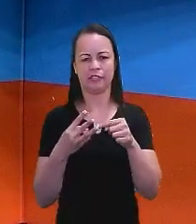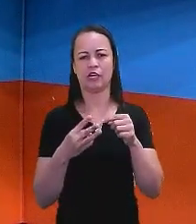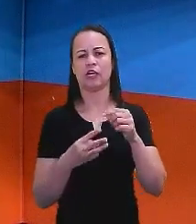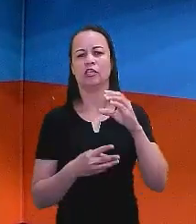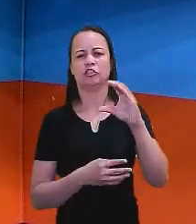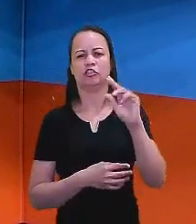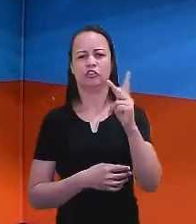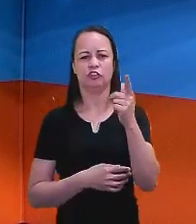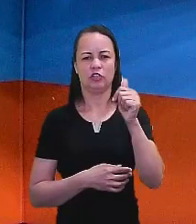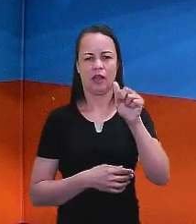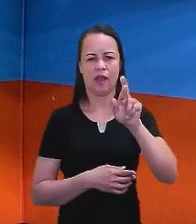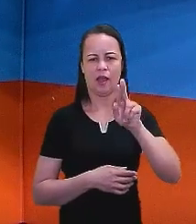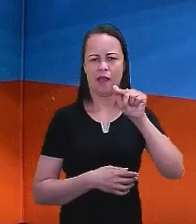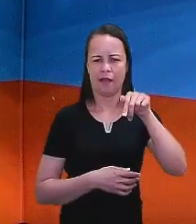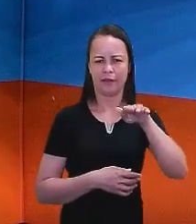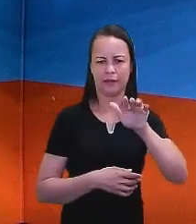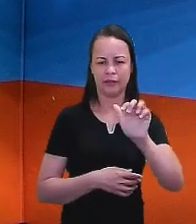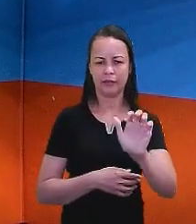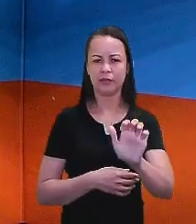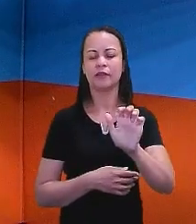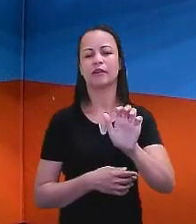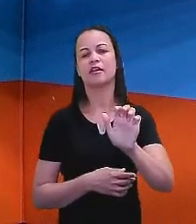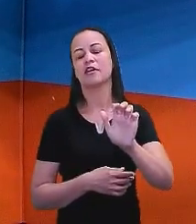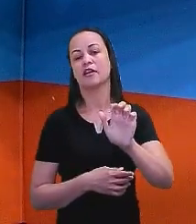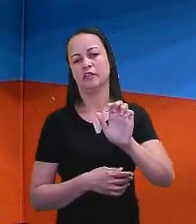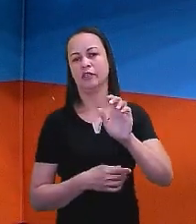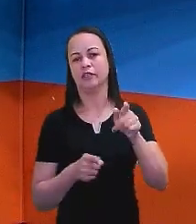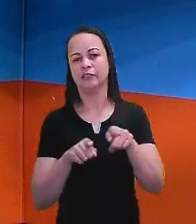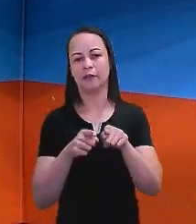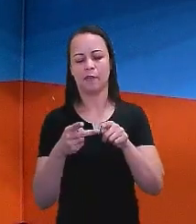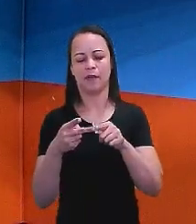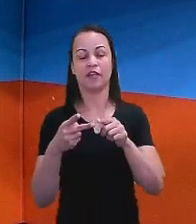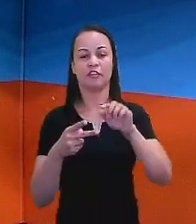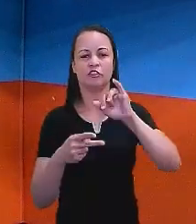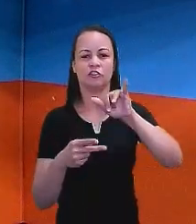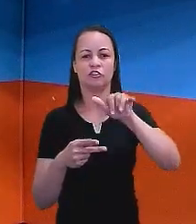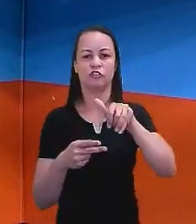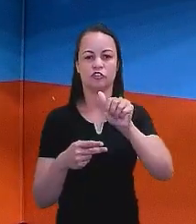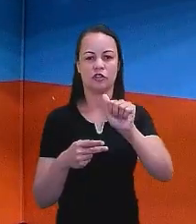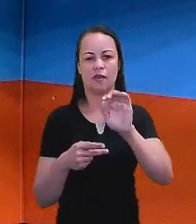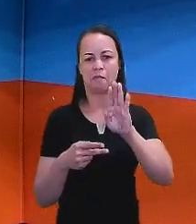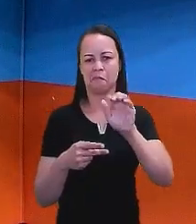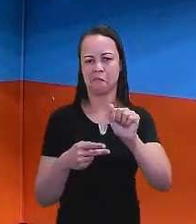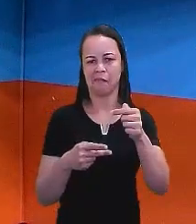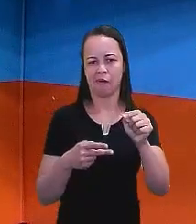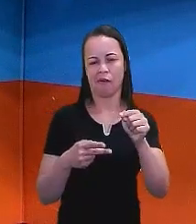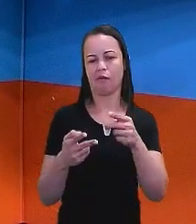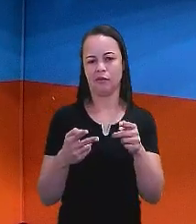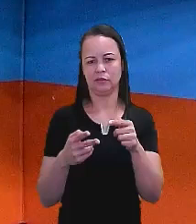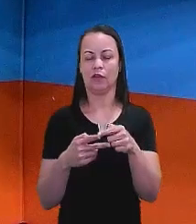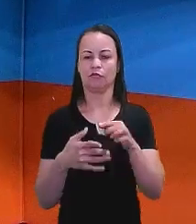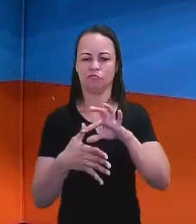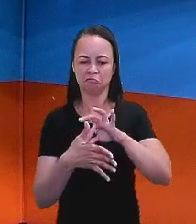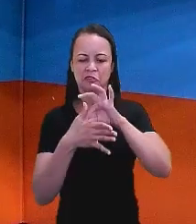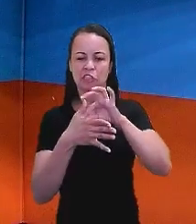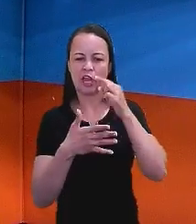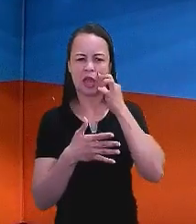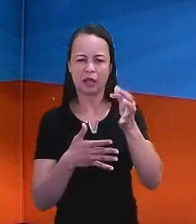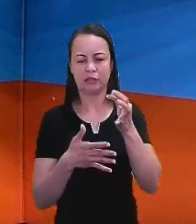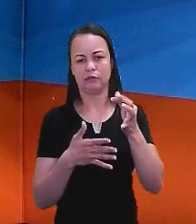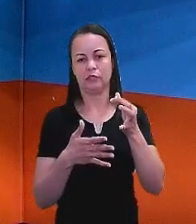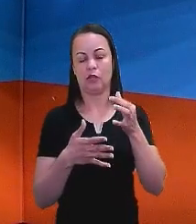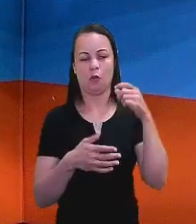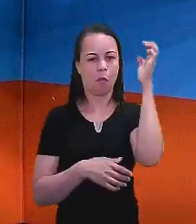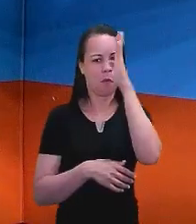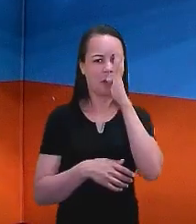e jabá. Veja só que riqueza. Então, o Brasil, além de toda a sua cultura, que a gente sabe